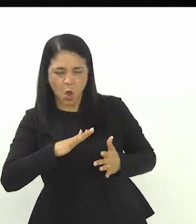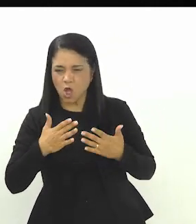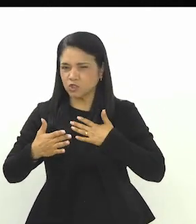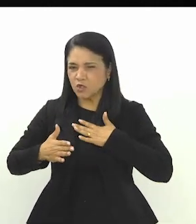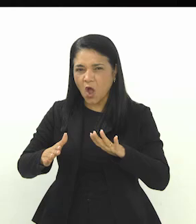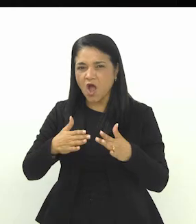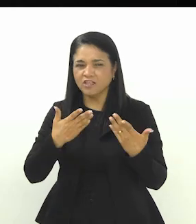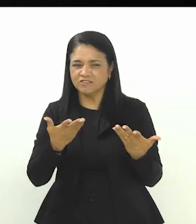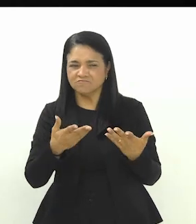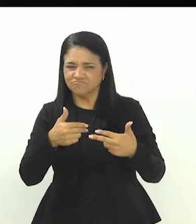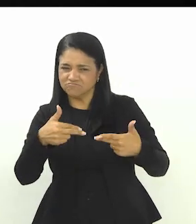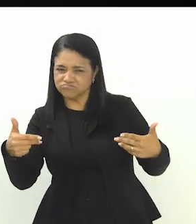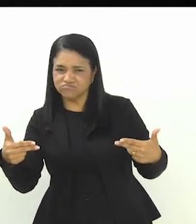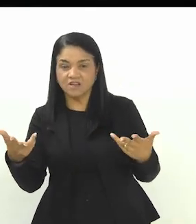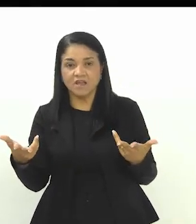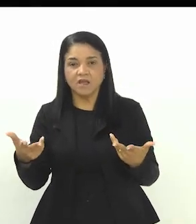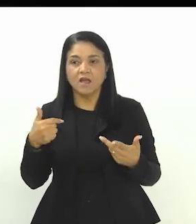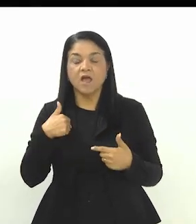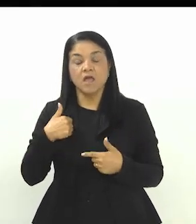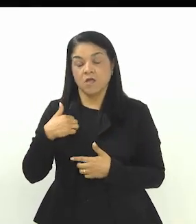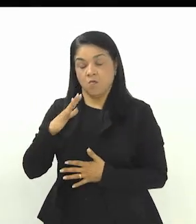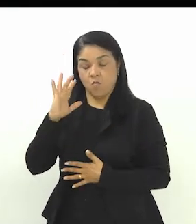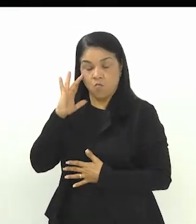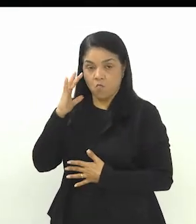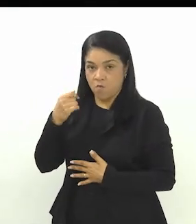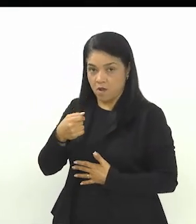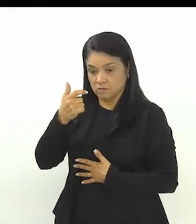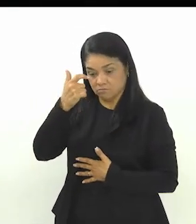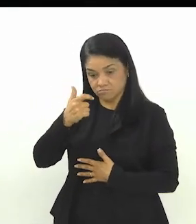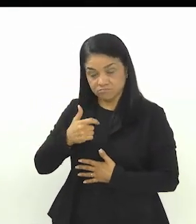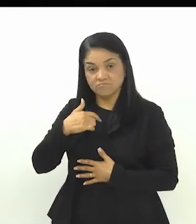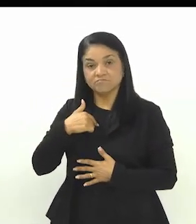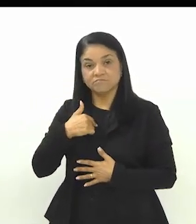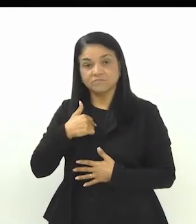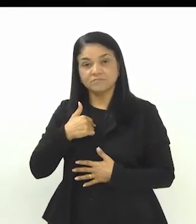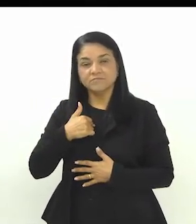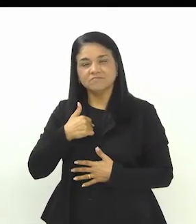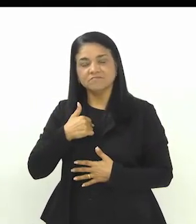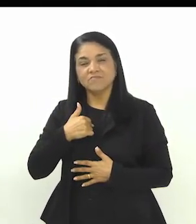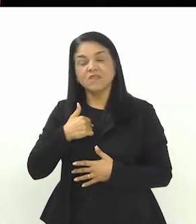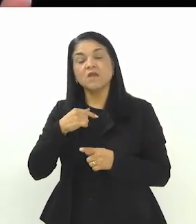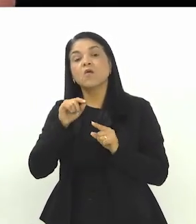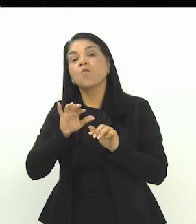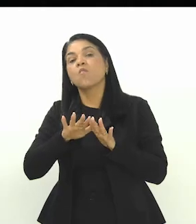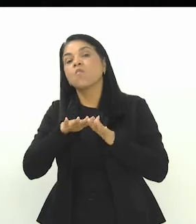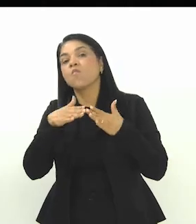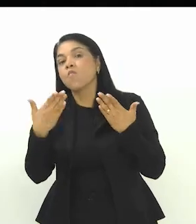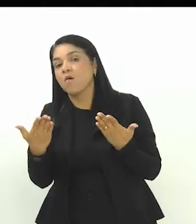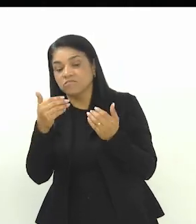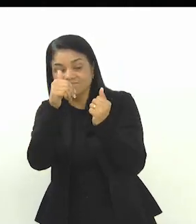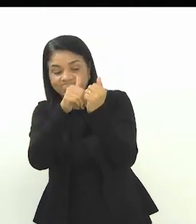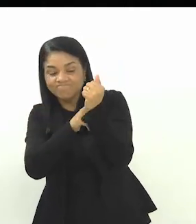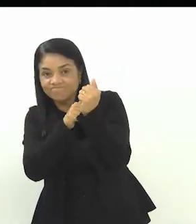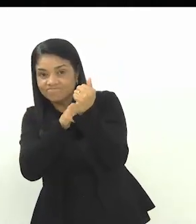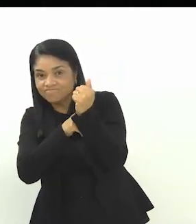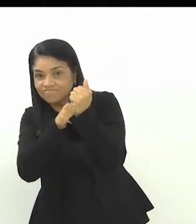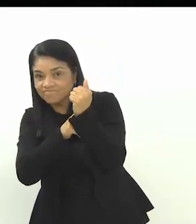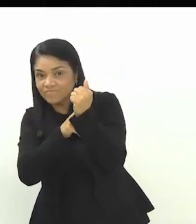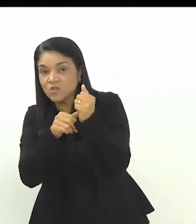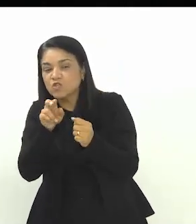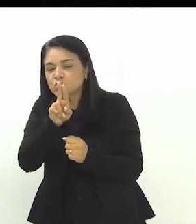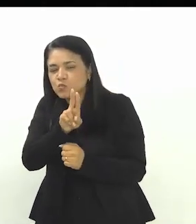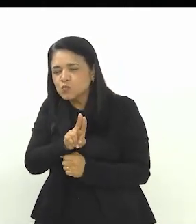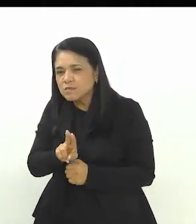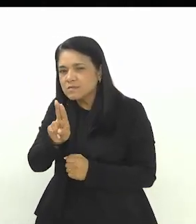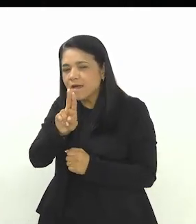gosto disso, eu não gosto daquilo. E na verdade eu acho que aí que a gente vai chegar no ponto que qual é o segredo